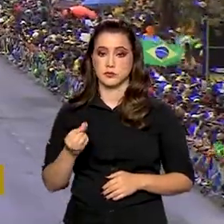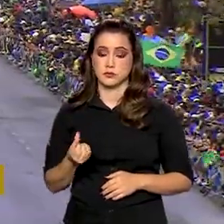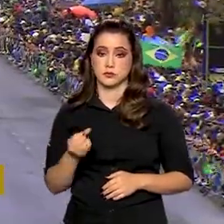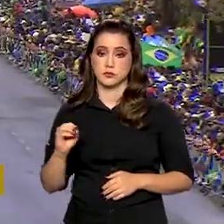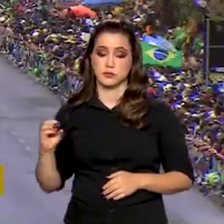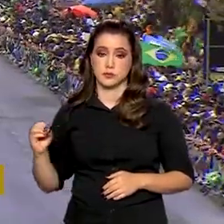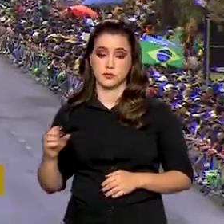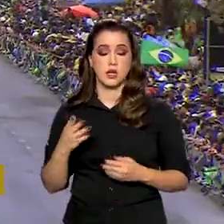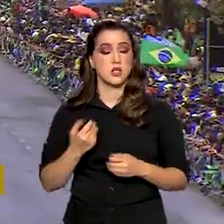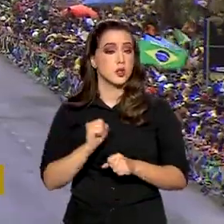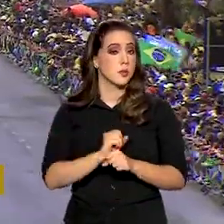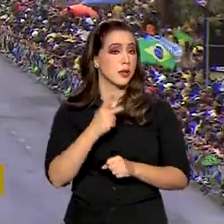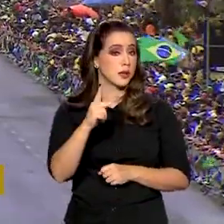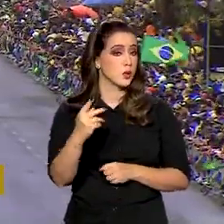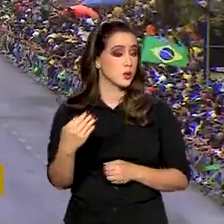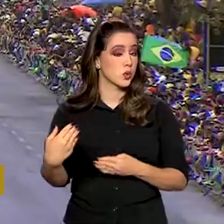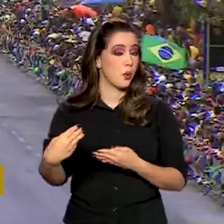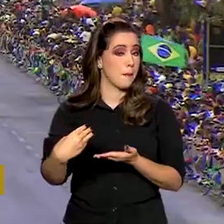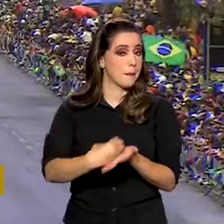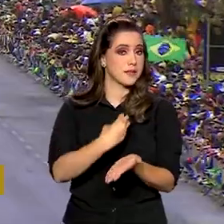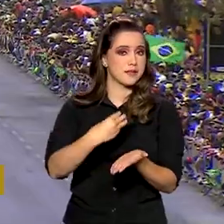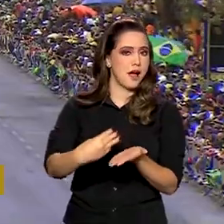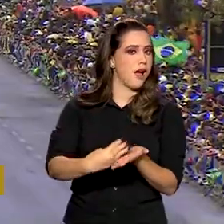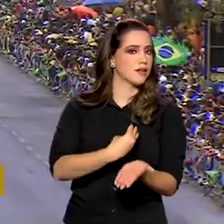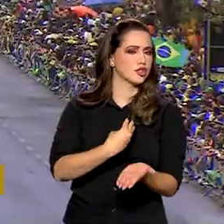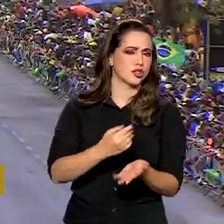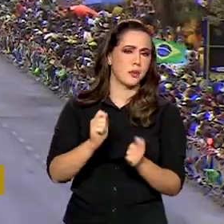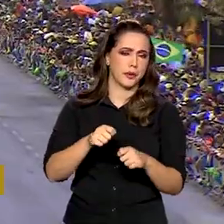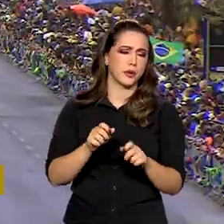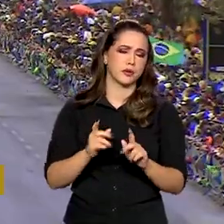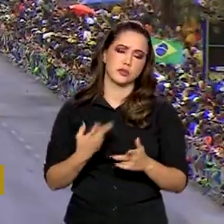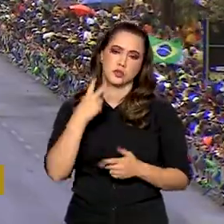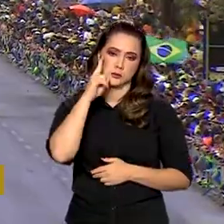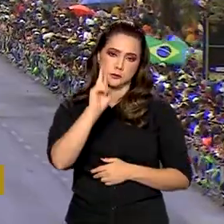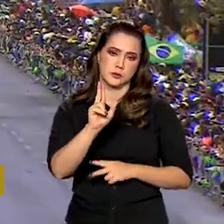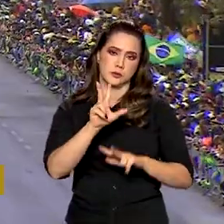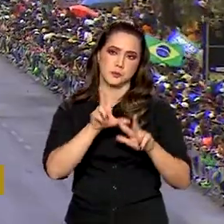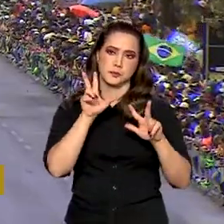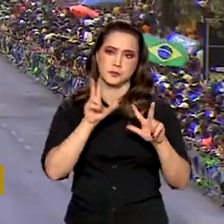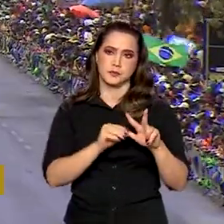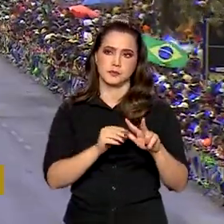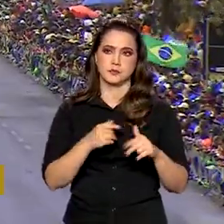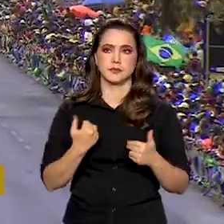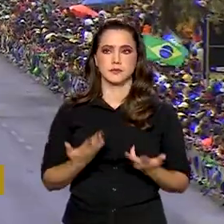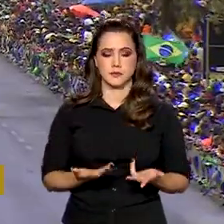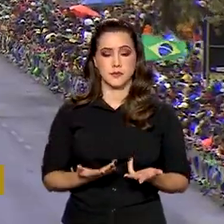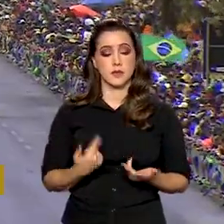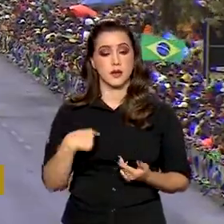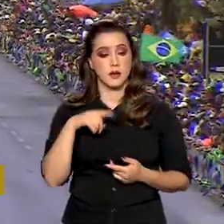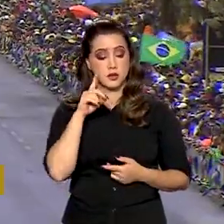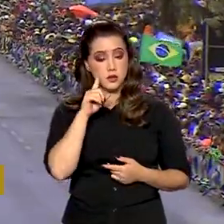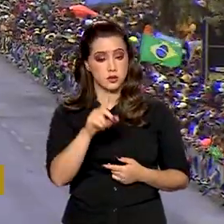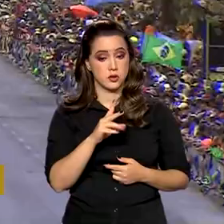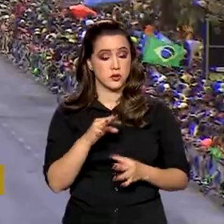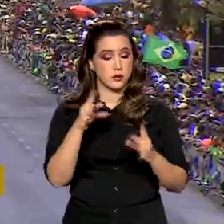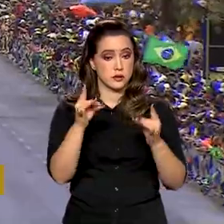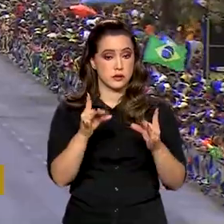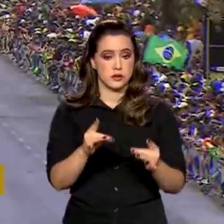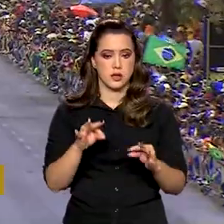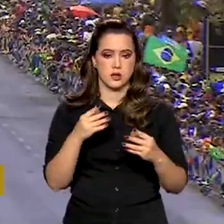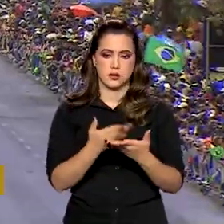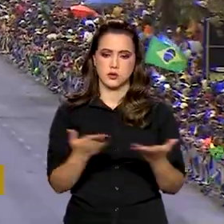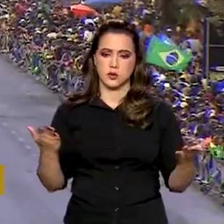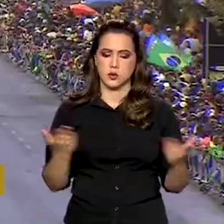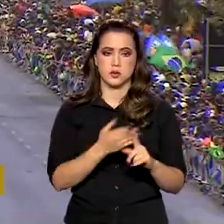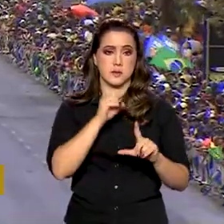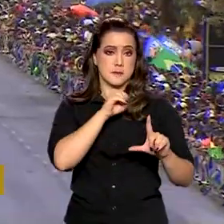61999528600, a gente aguarda a sua participação, a sua mensagem, continue ligado aqui na TV Brasil. A gente traz para você todos os detalhes